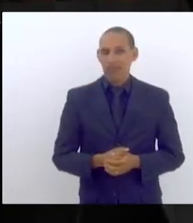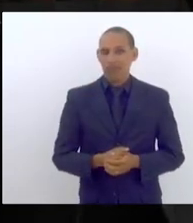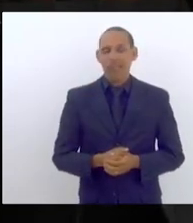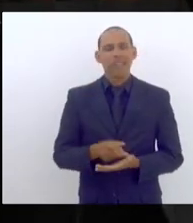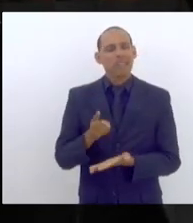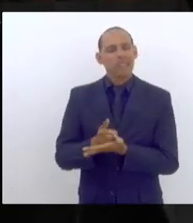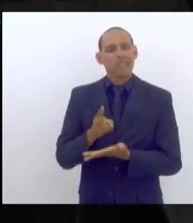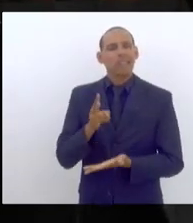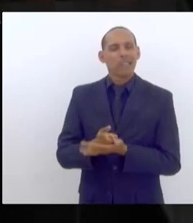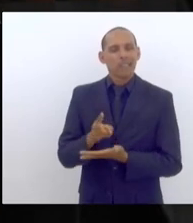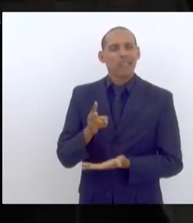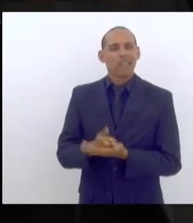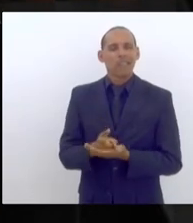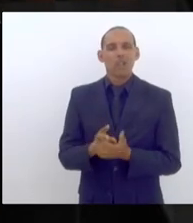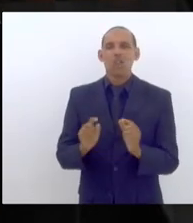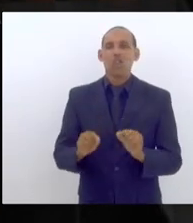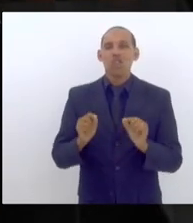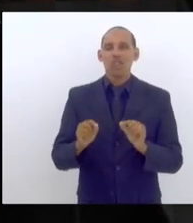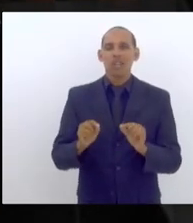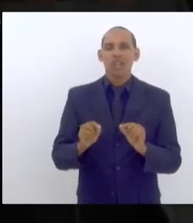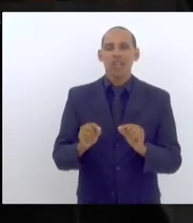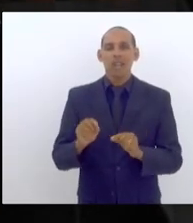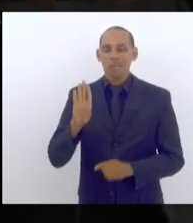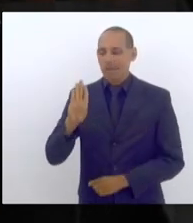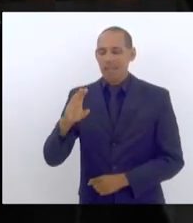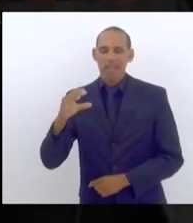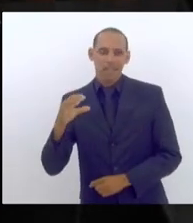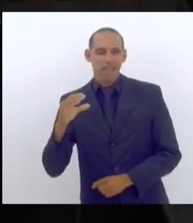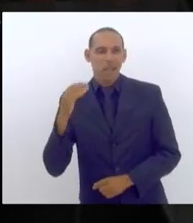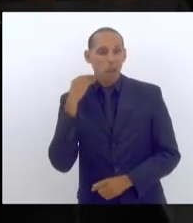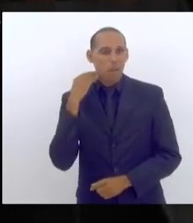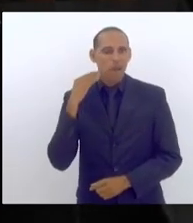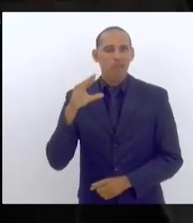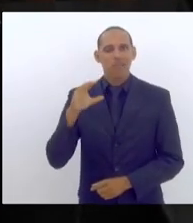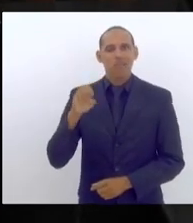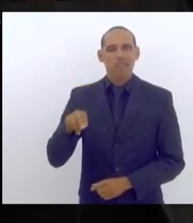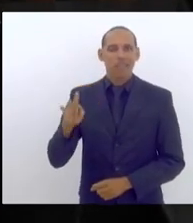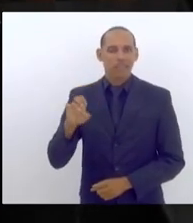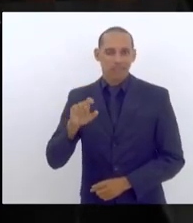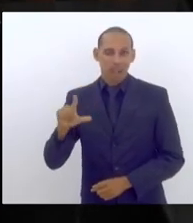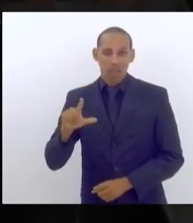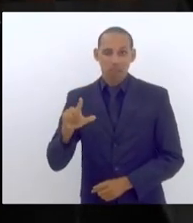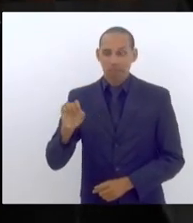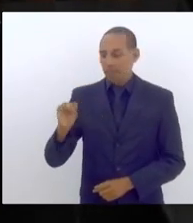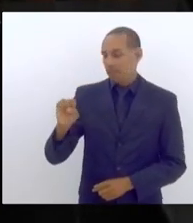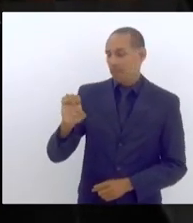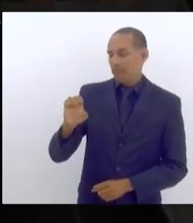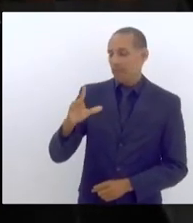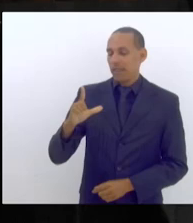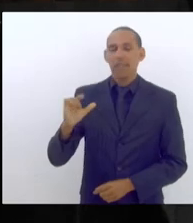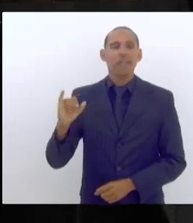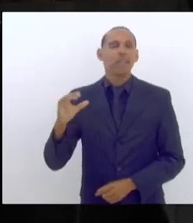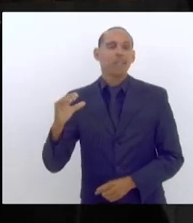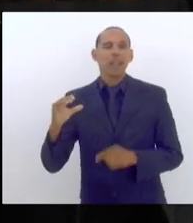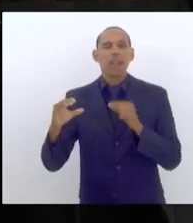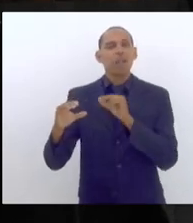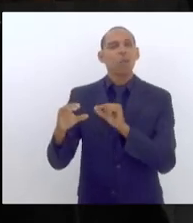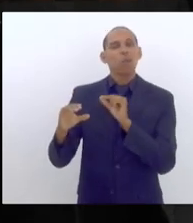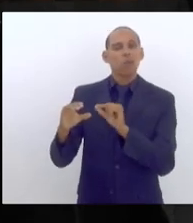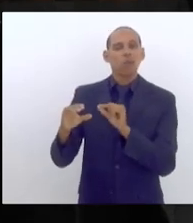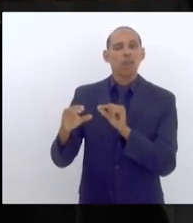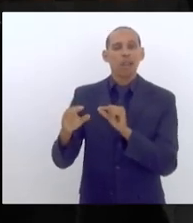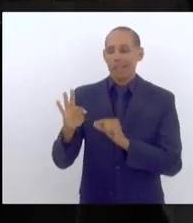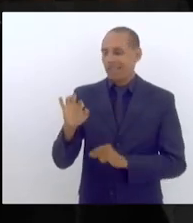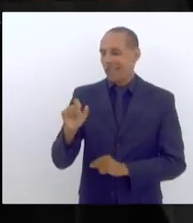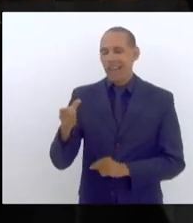sempre pelo Banco Central? Taxa Selic é a taxa que